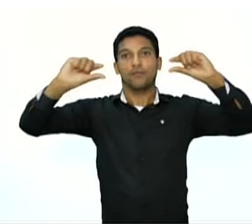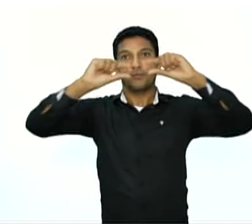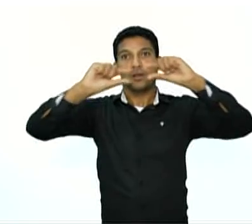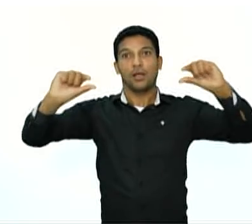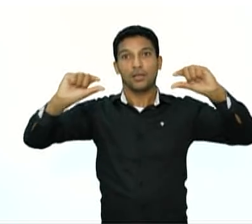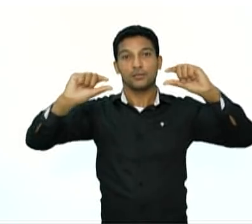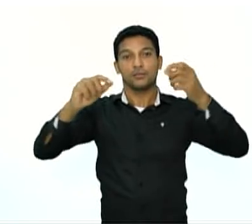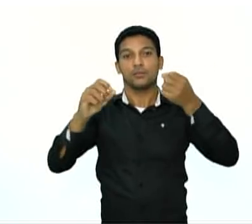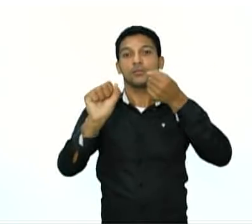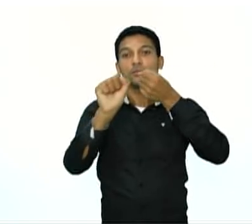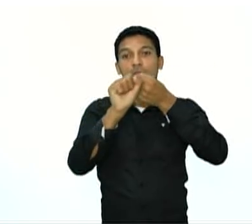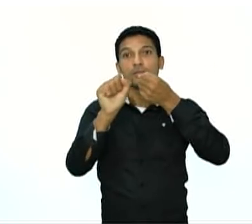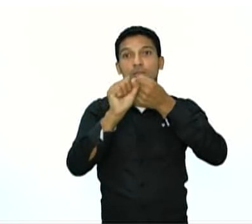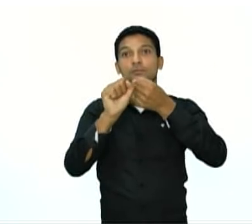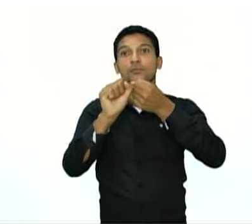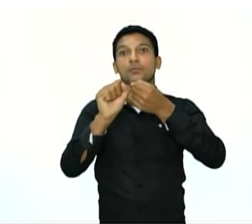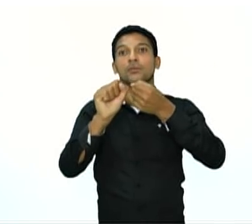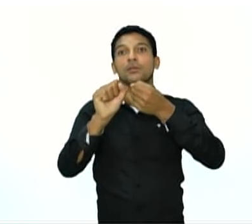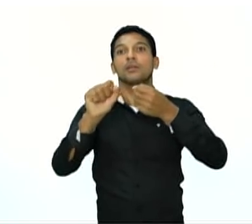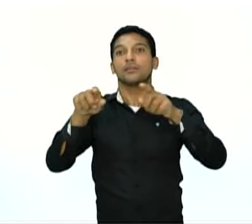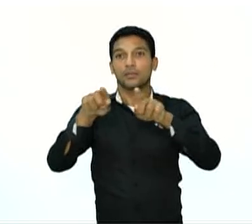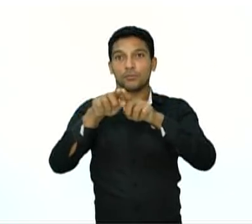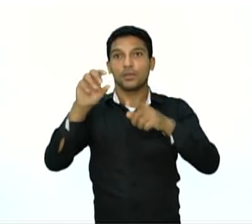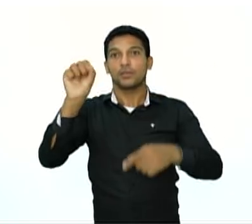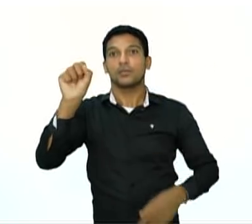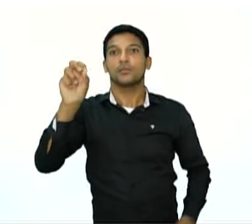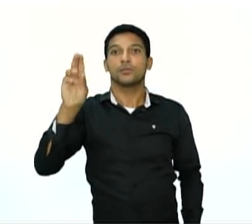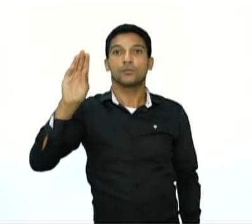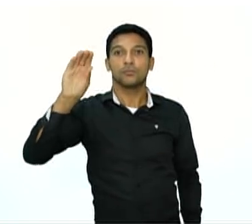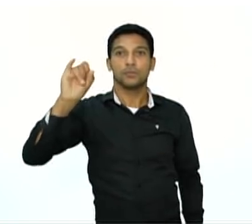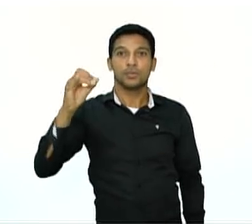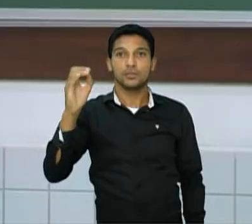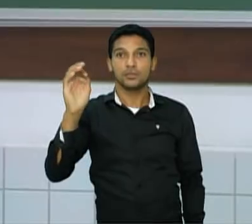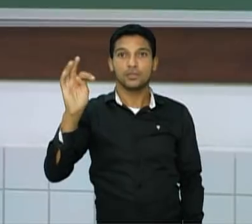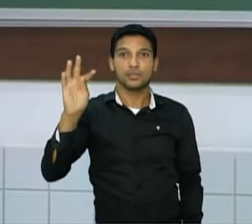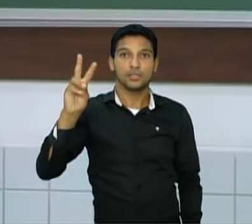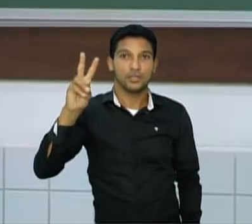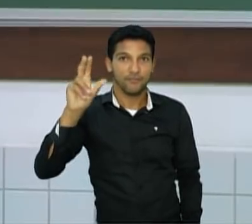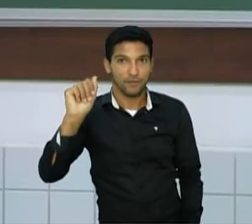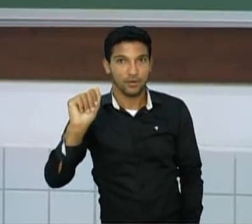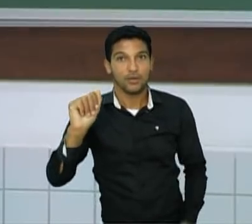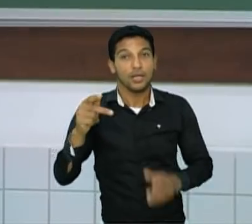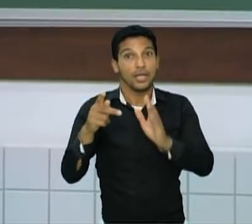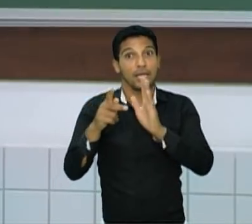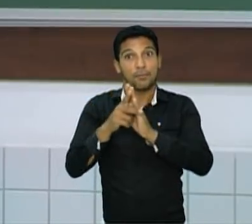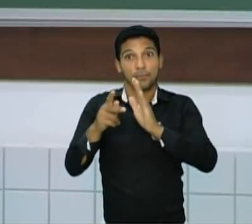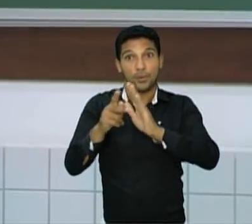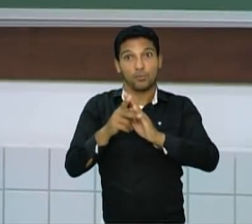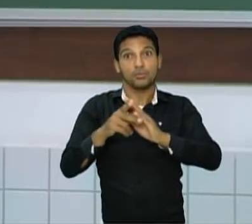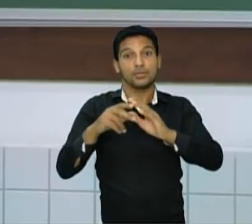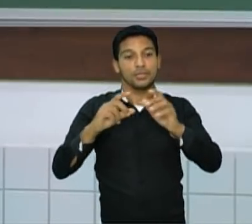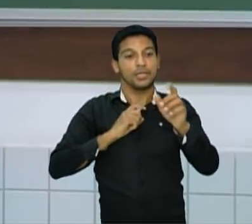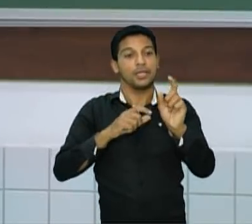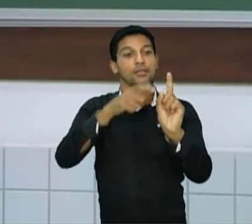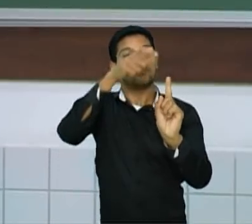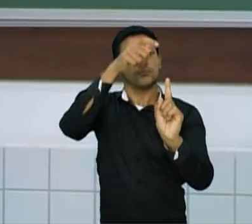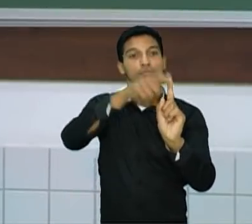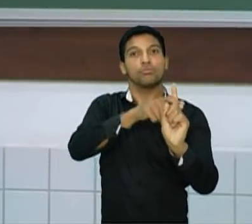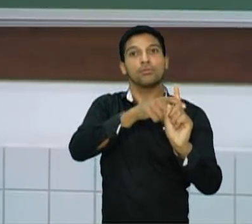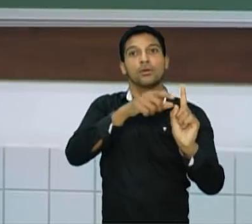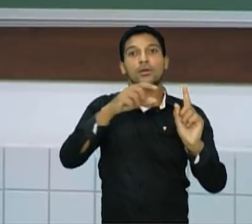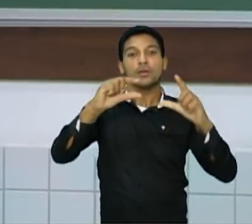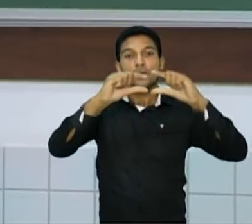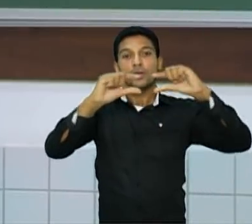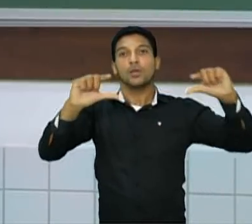substantiva subjetiva. Neste caso, ela exerce papel de sujeito da oração. Muito fácil de achar